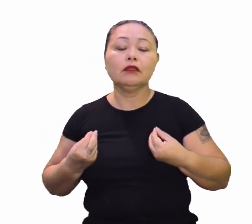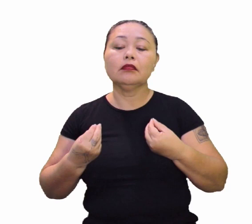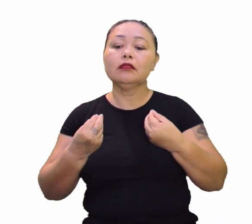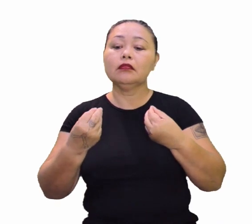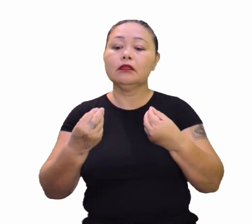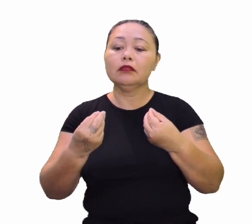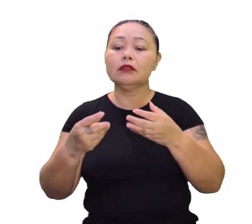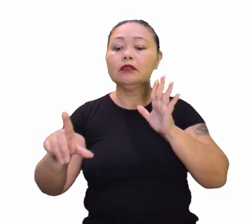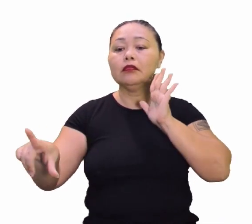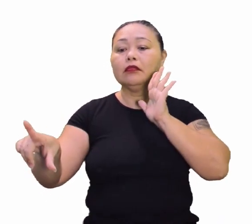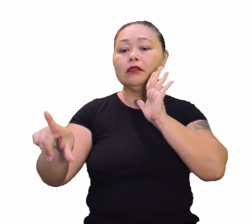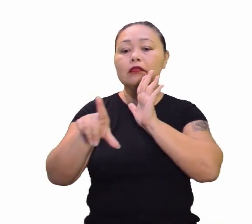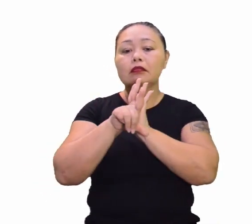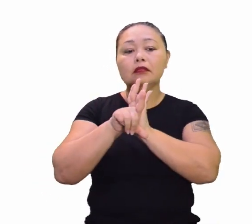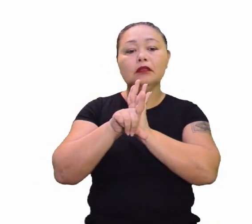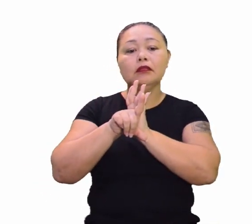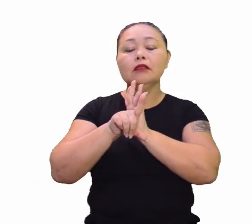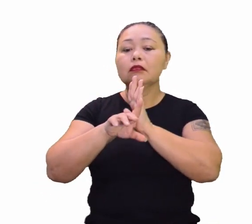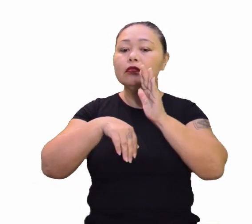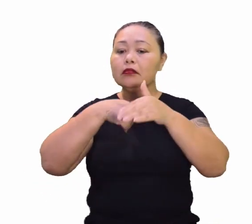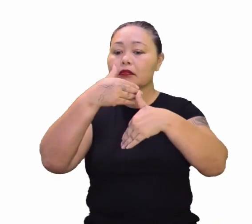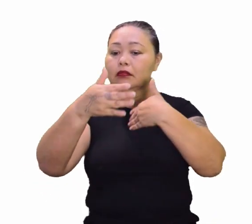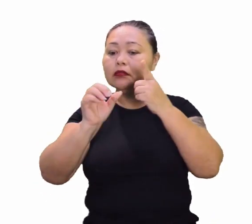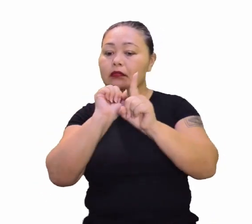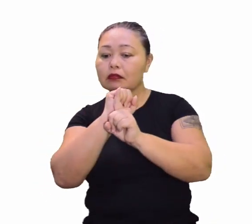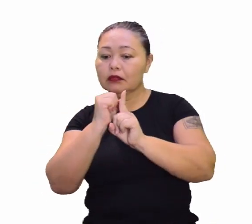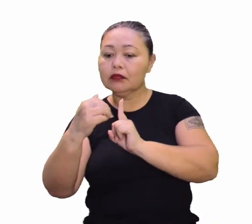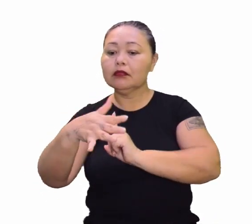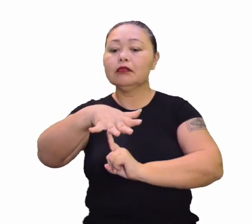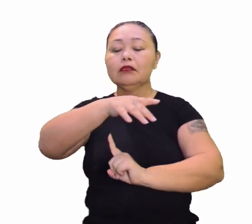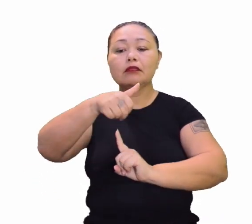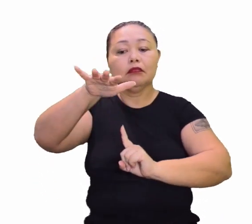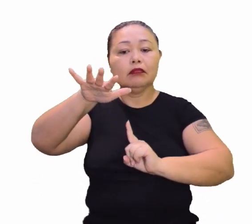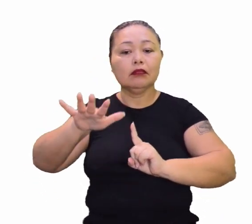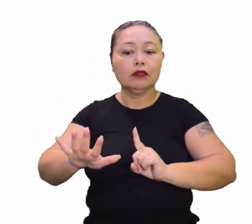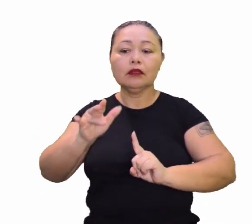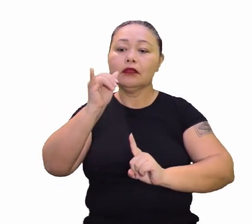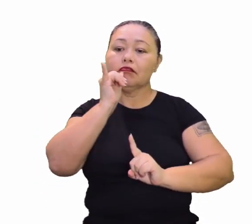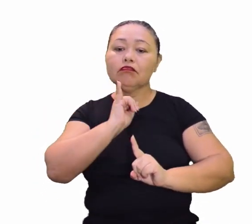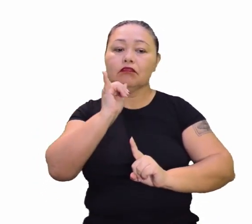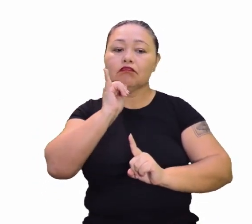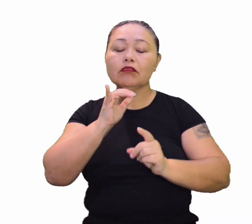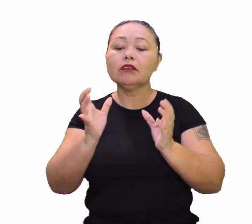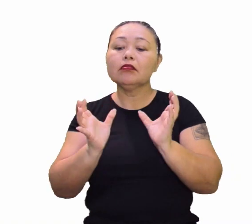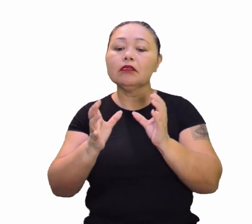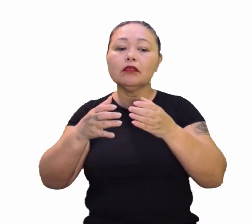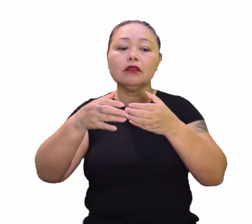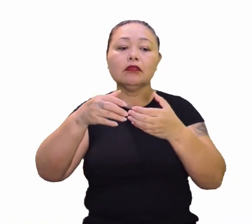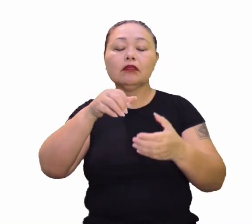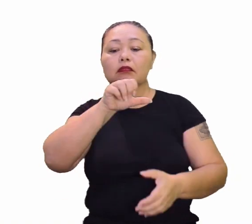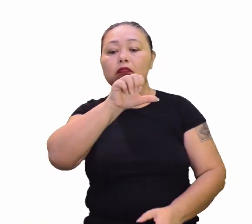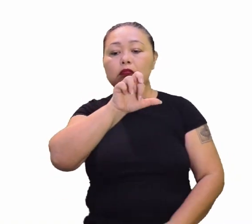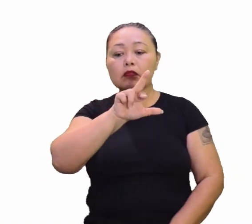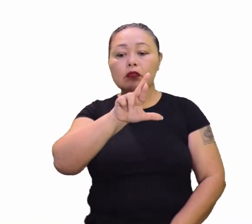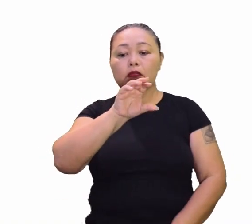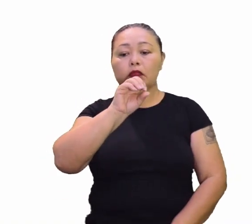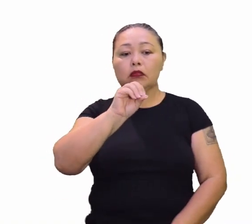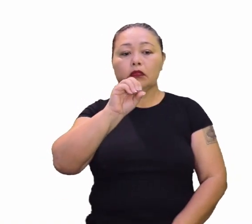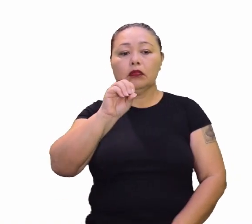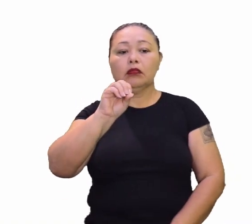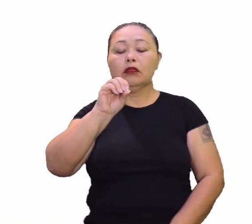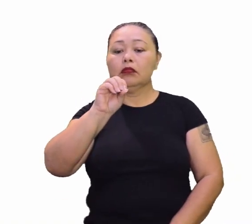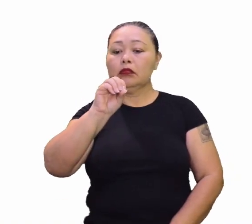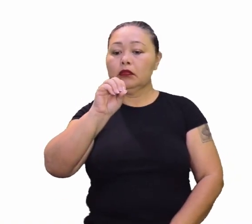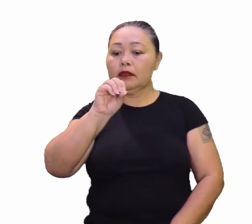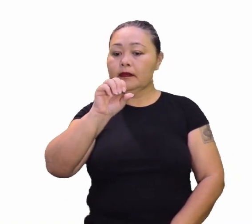destinadas legalmente à sua reprodução social. No exemplo da Reserva Roosevelt, localizada em Espigão do